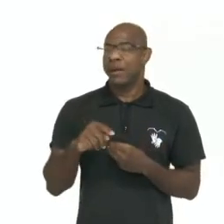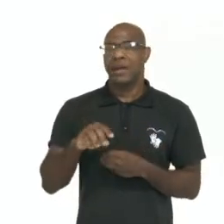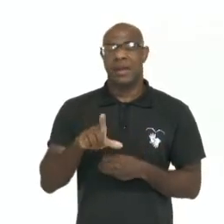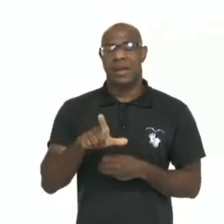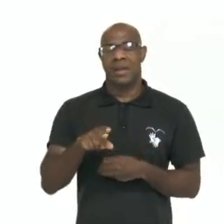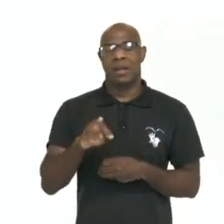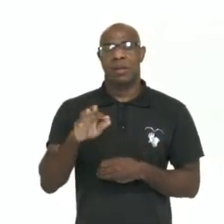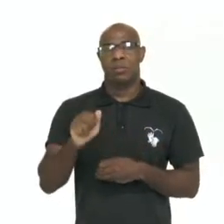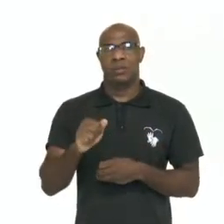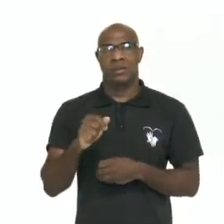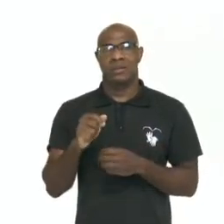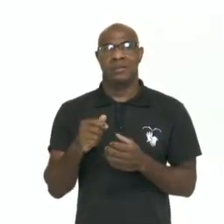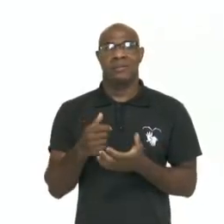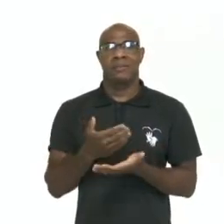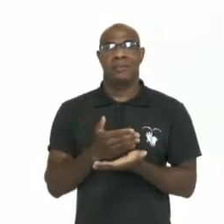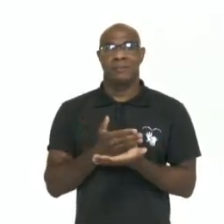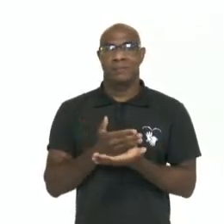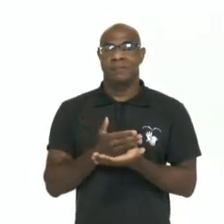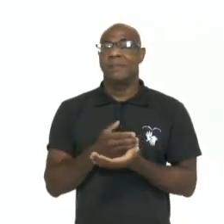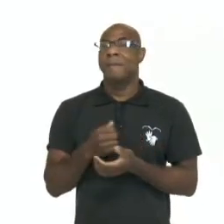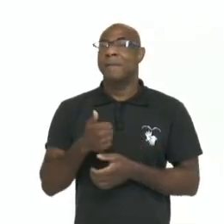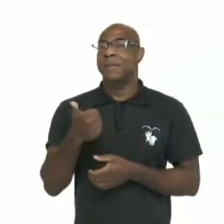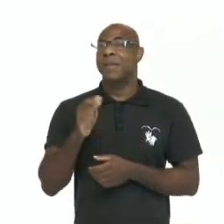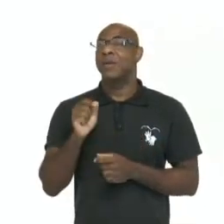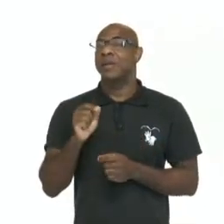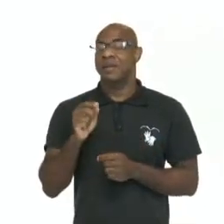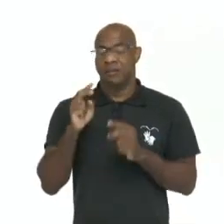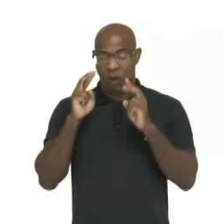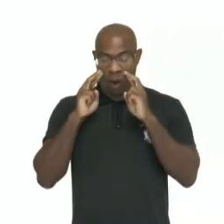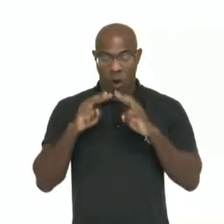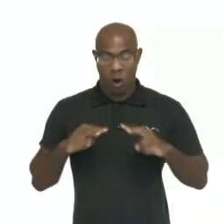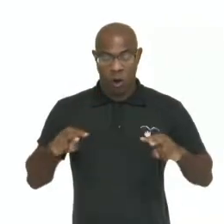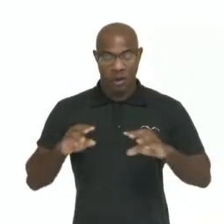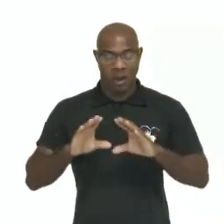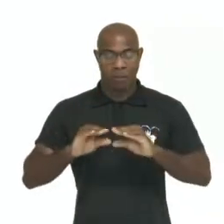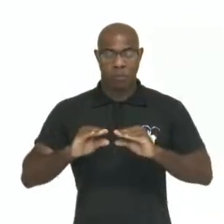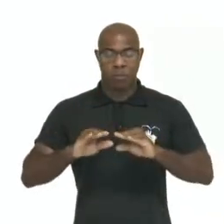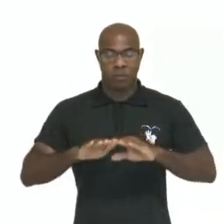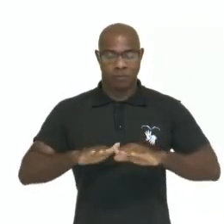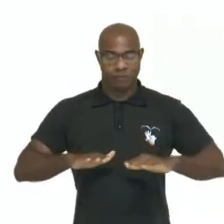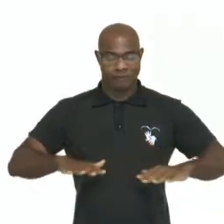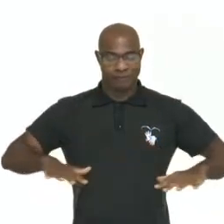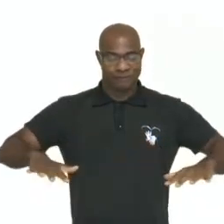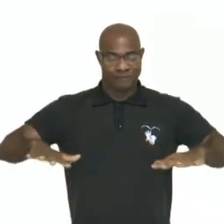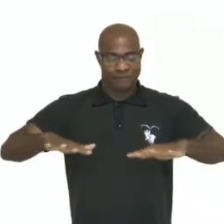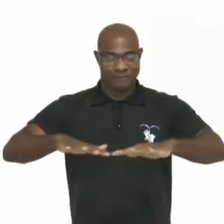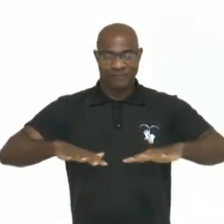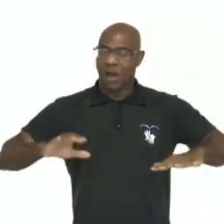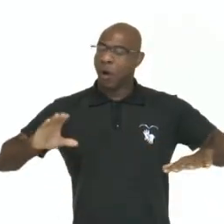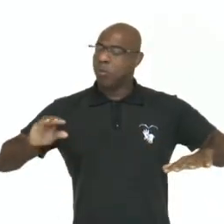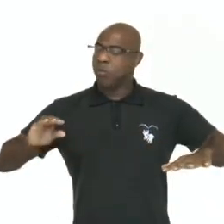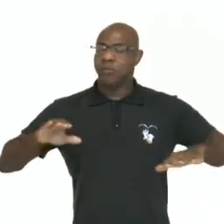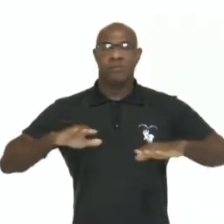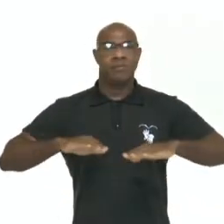visualiza é o tatame, né? Os tatames do comitê acontecem em um